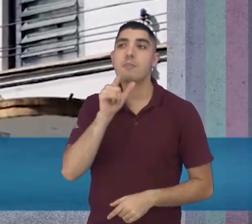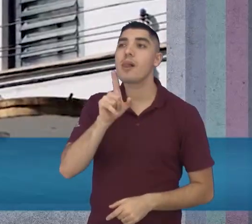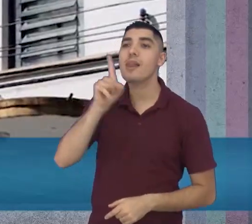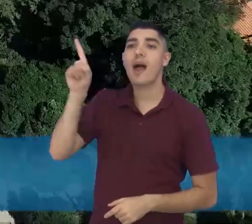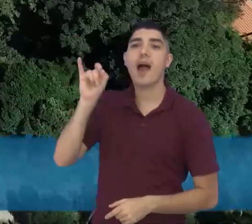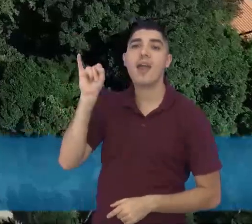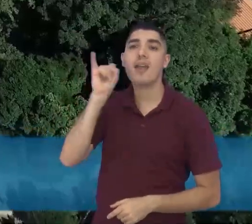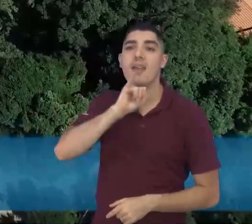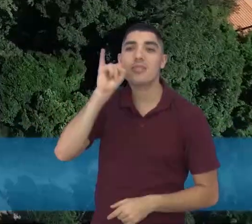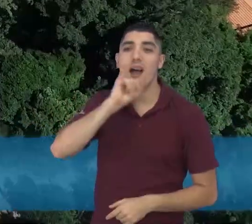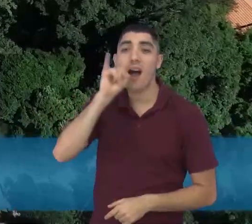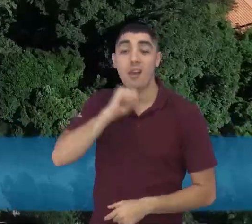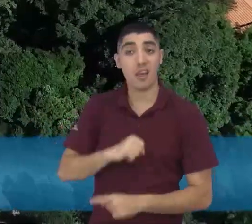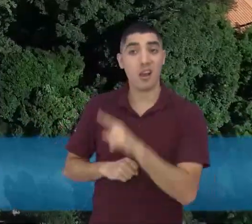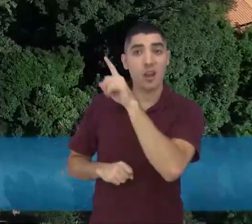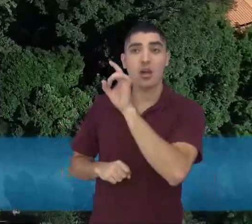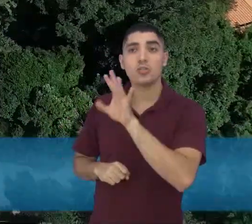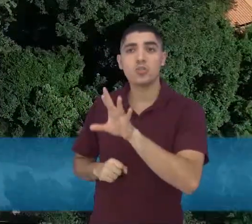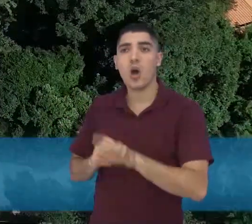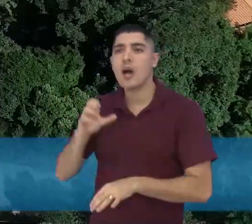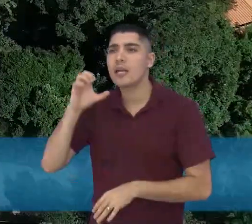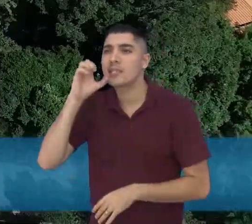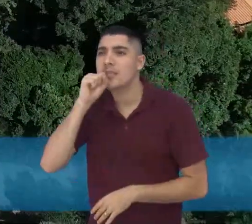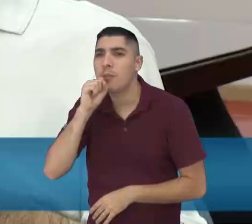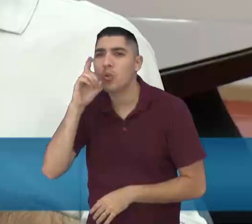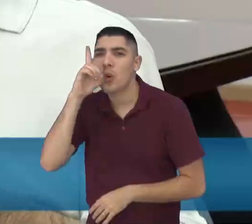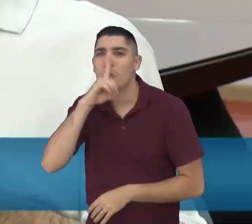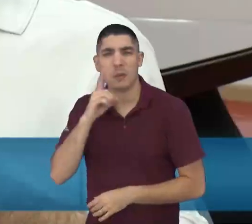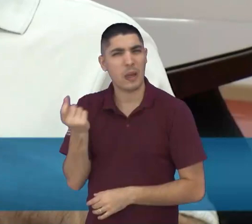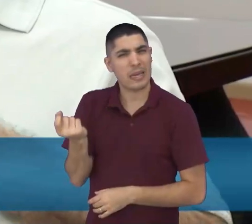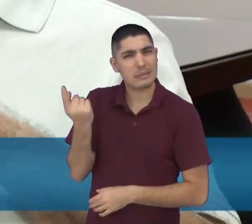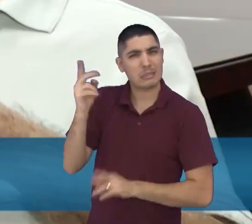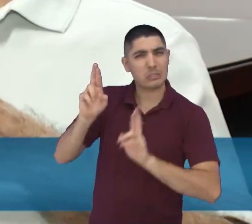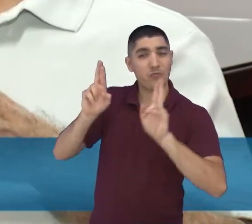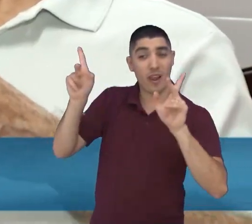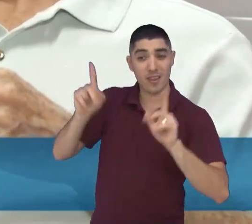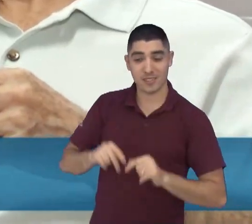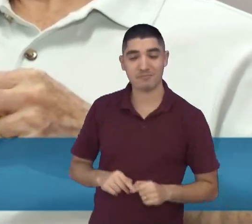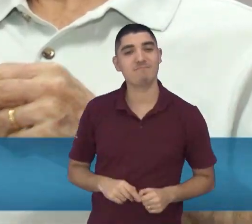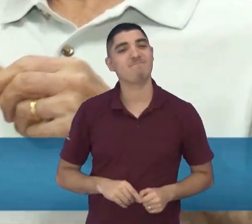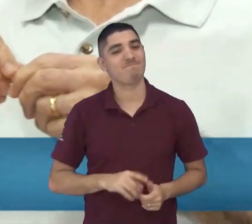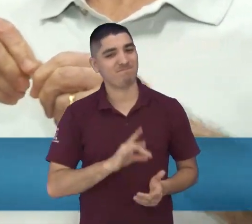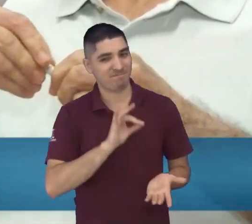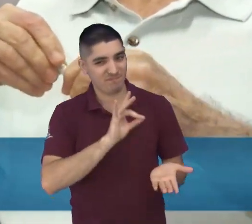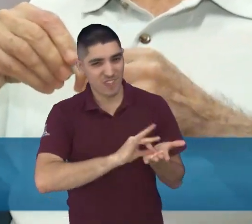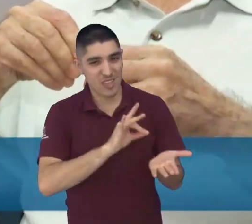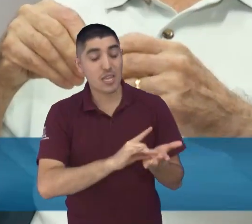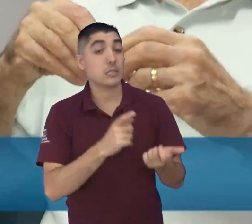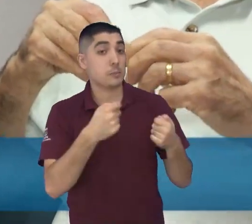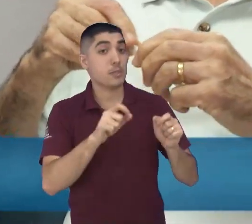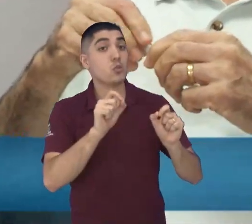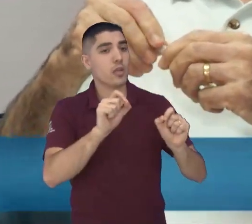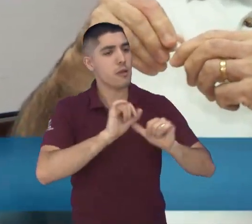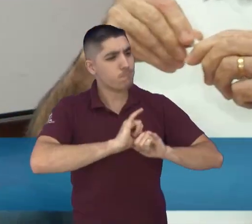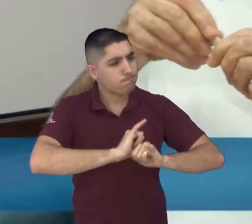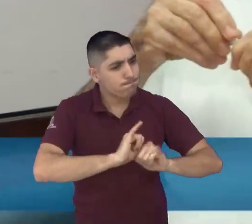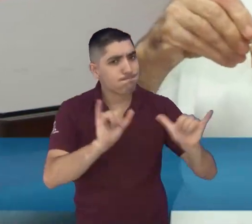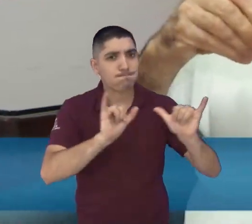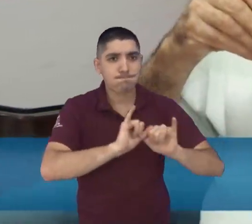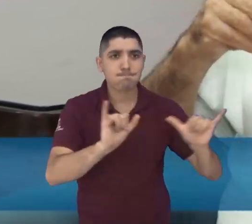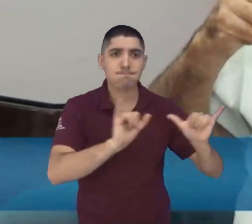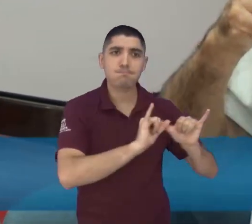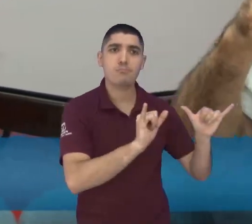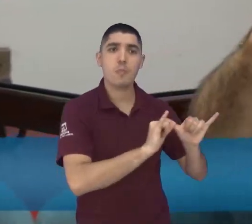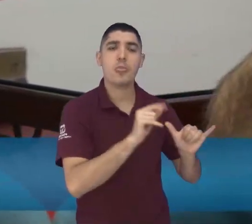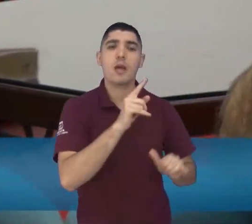de final de semana, é um negócio estranhíssimo, né? Perfeito, Edu. A gente precisa mesmo levar, então, esse conhecimento, né, da